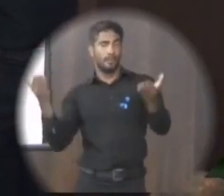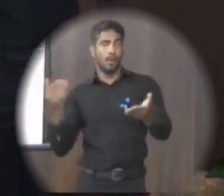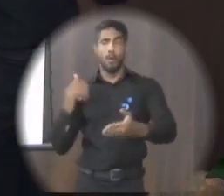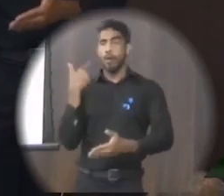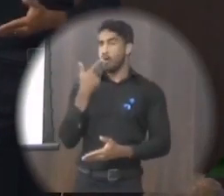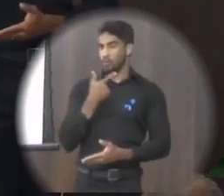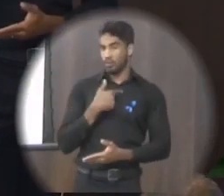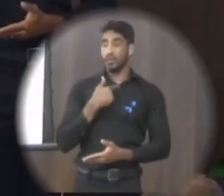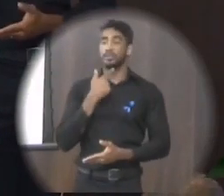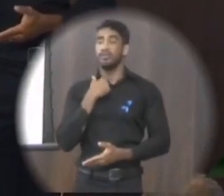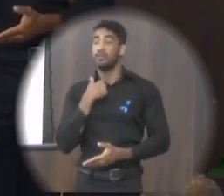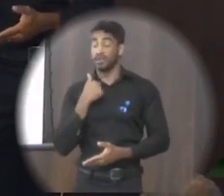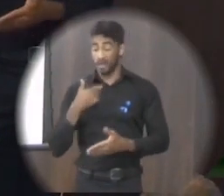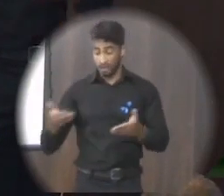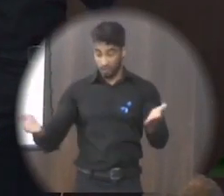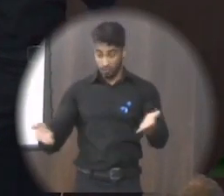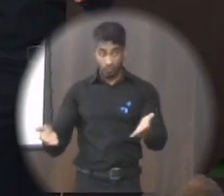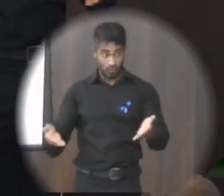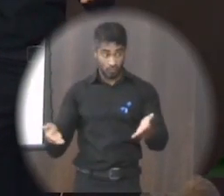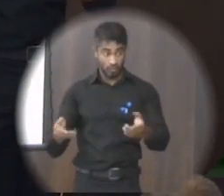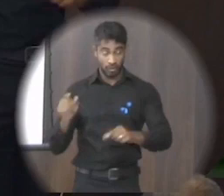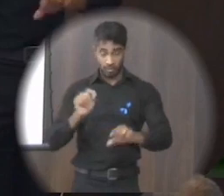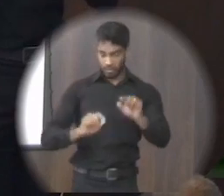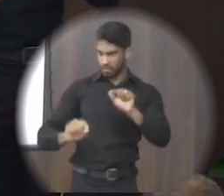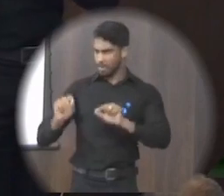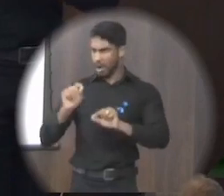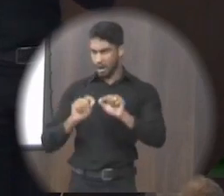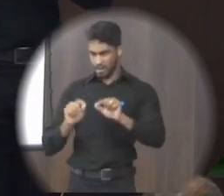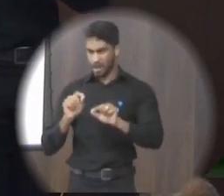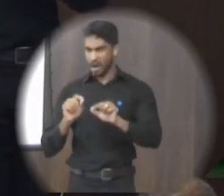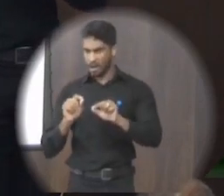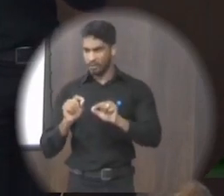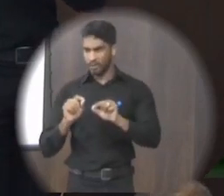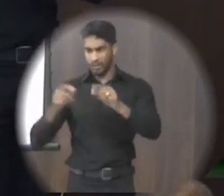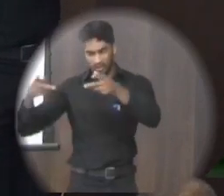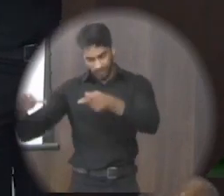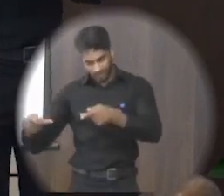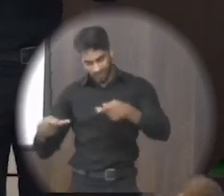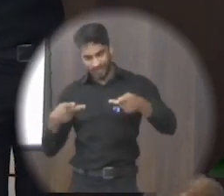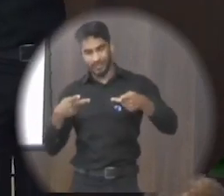nossa intenção aqui hoje, em atender o convite